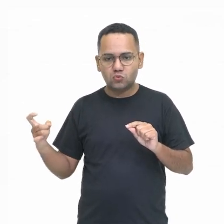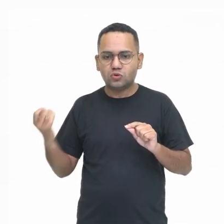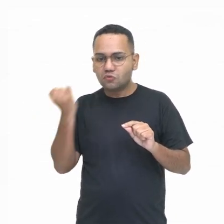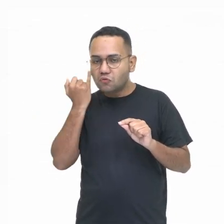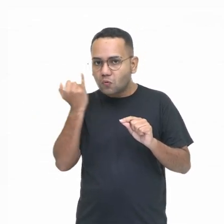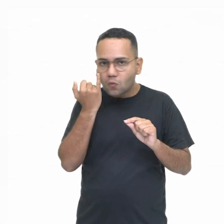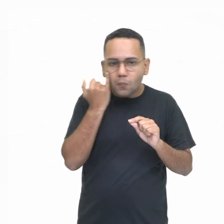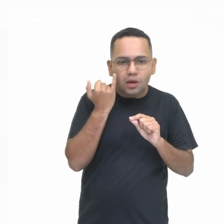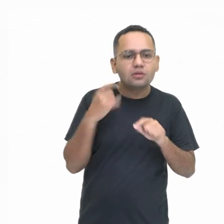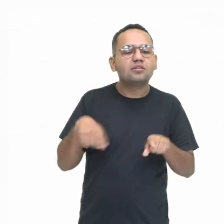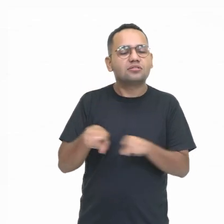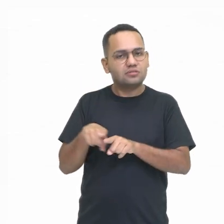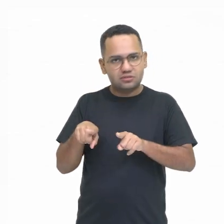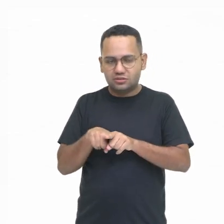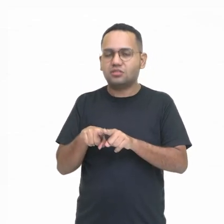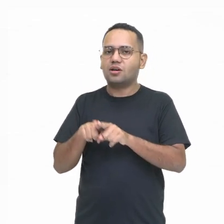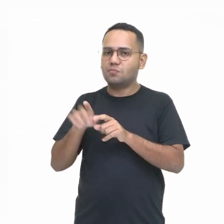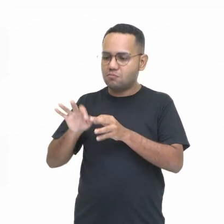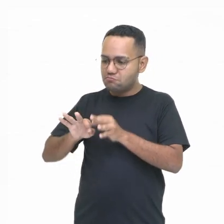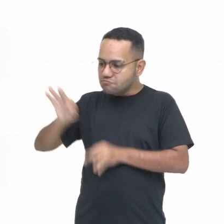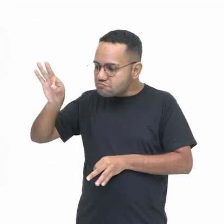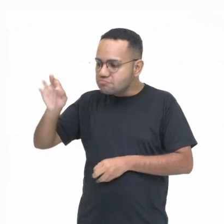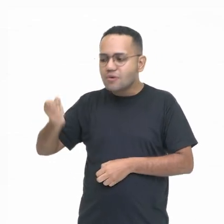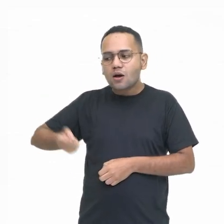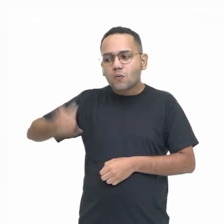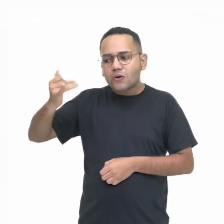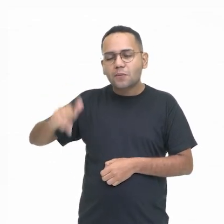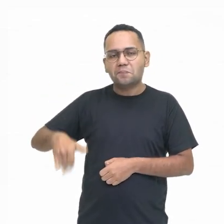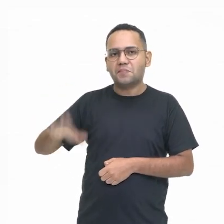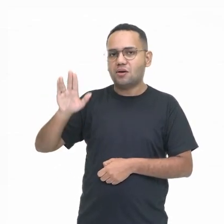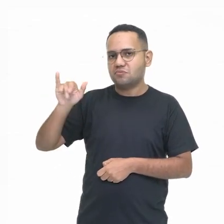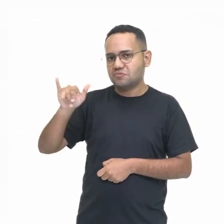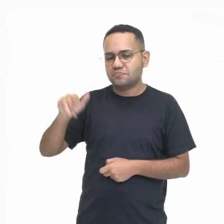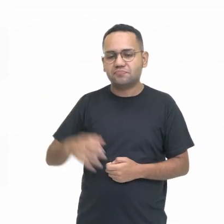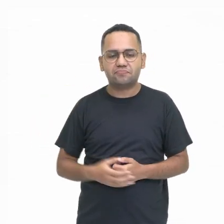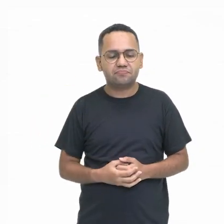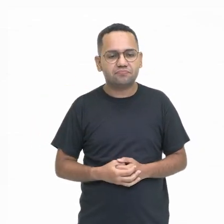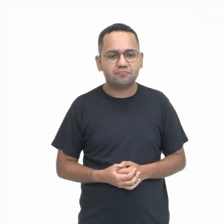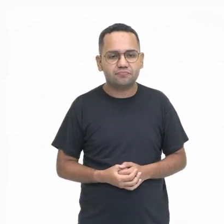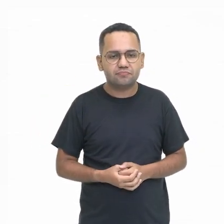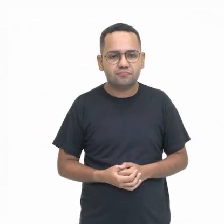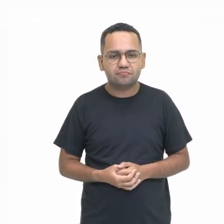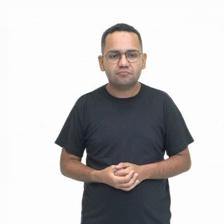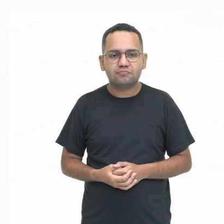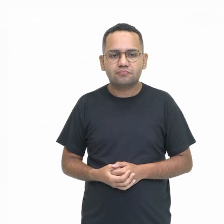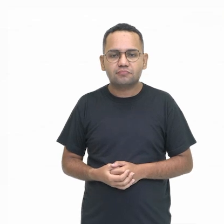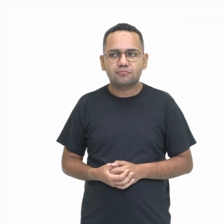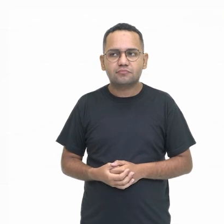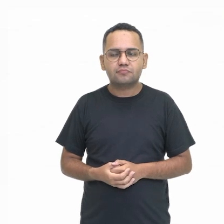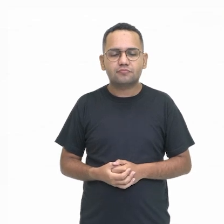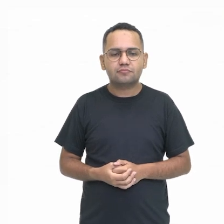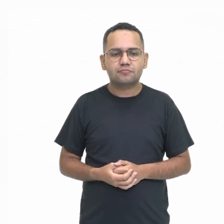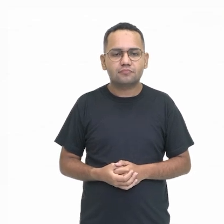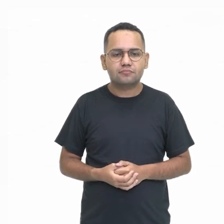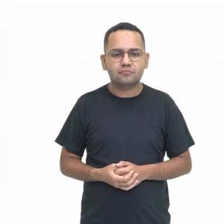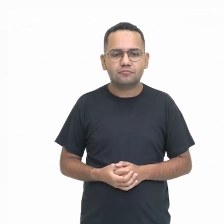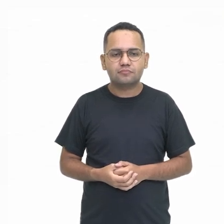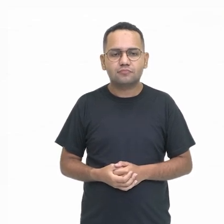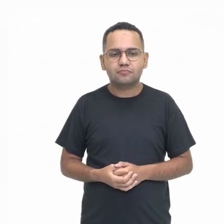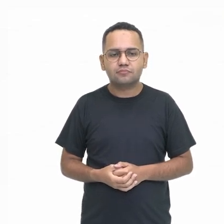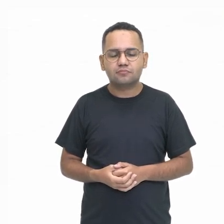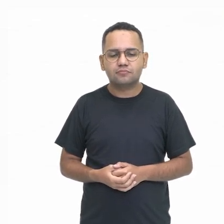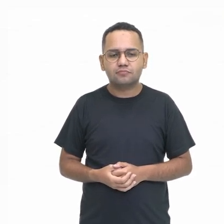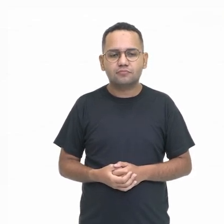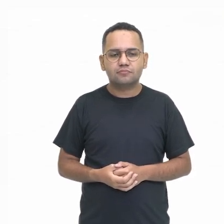o valor do y. E aí marca bem para a característica, alunos, né, da função crescente. Ó. Tá legal? Marca